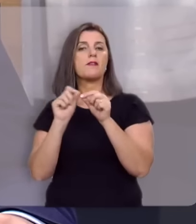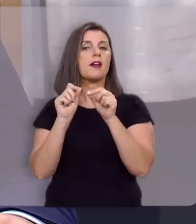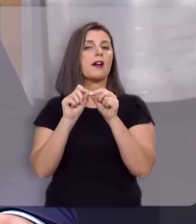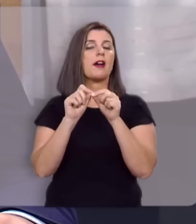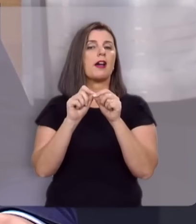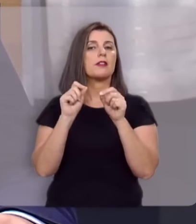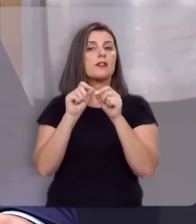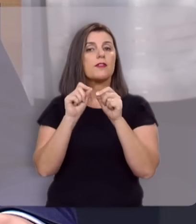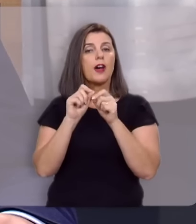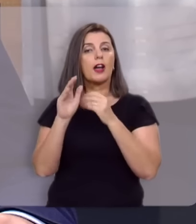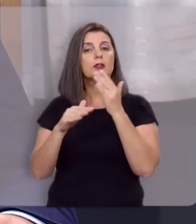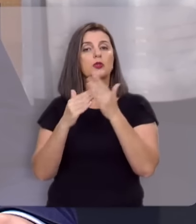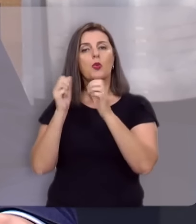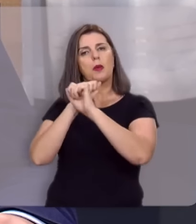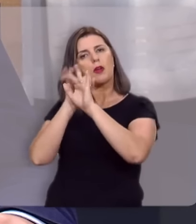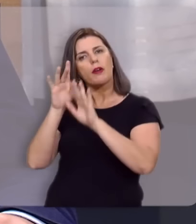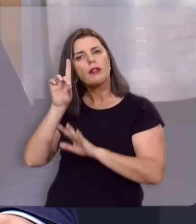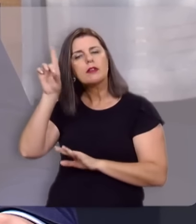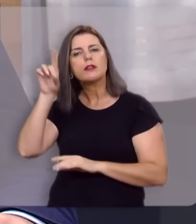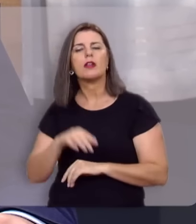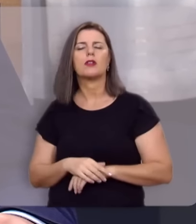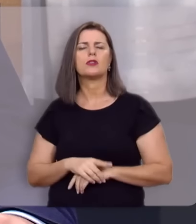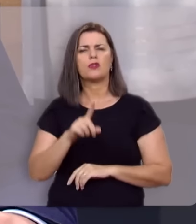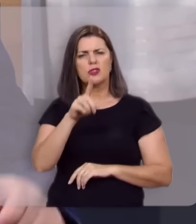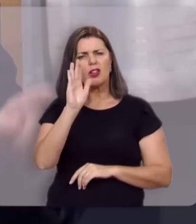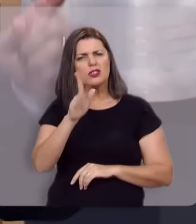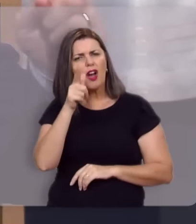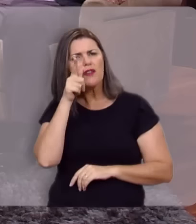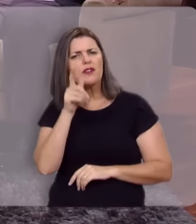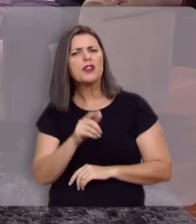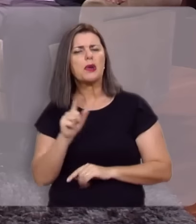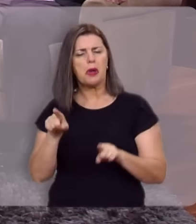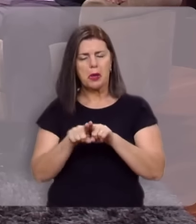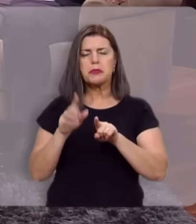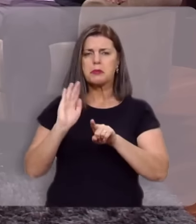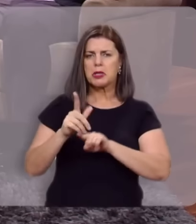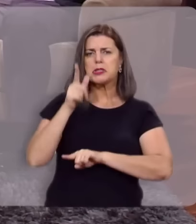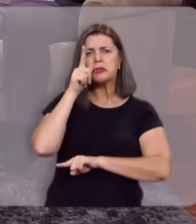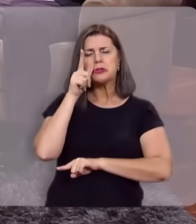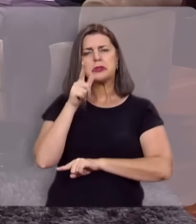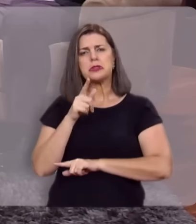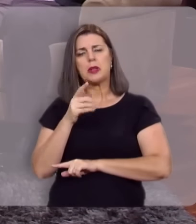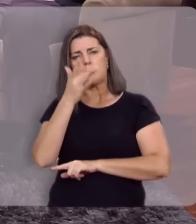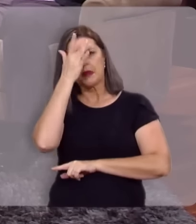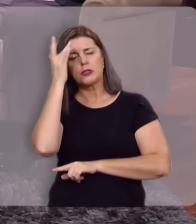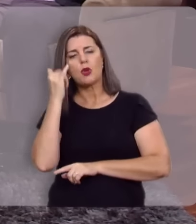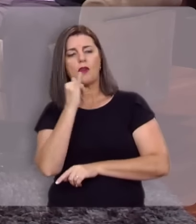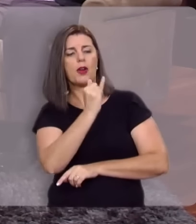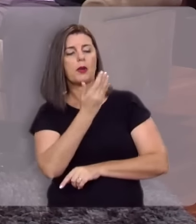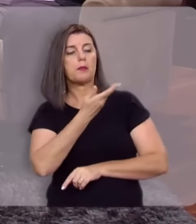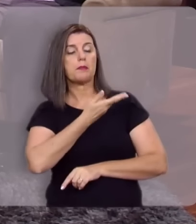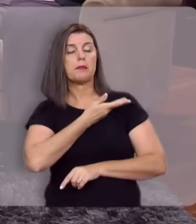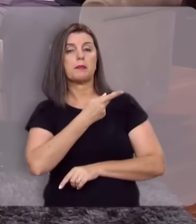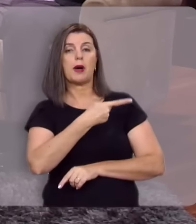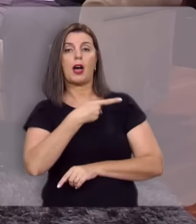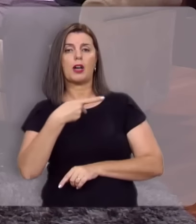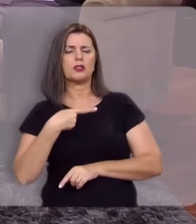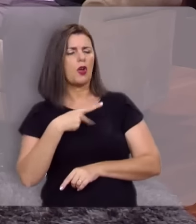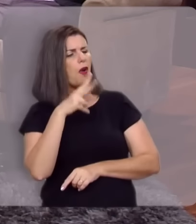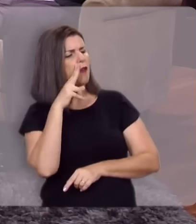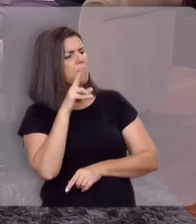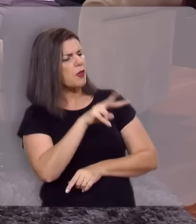coisa qualquer, faça-se tudo para a glória de Deus. Você já ouviu, e eu também já ouvi, de alguém que foi dizer a um pastor